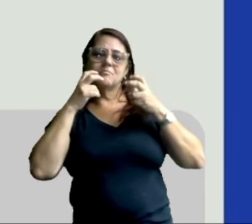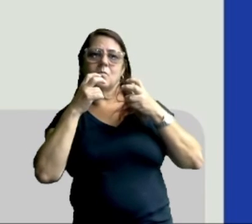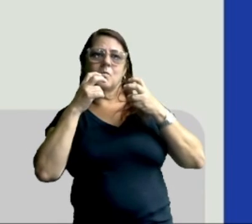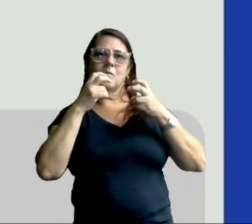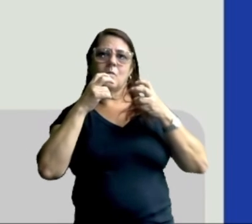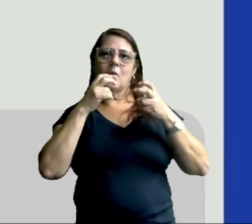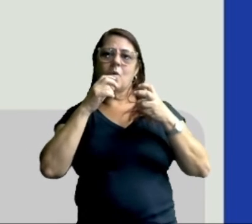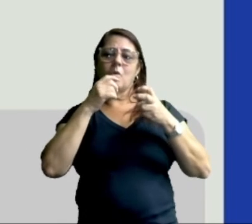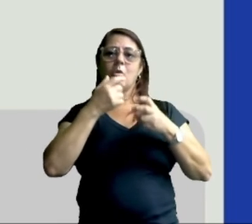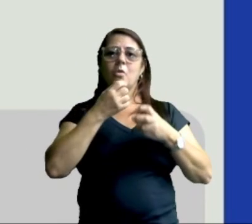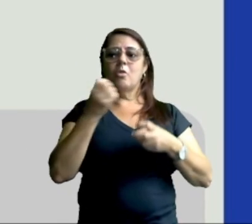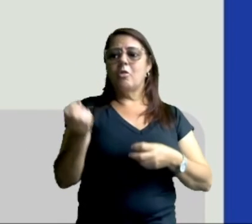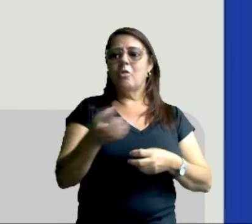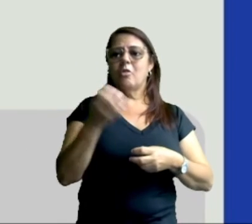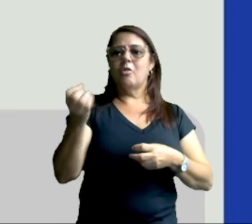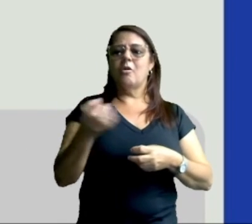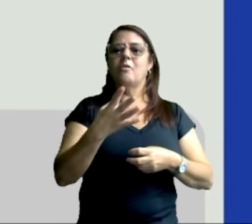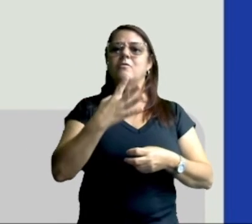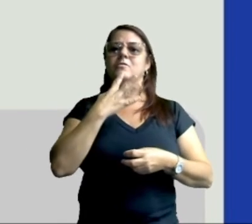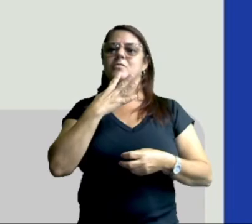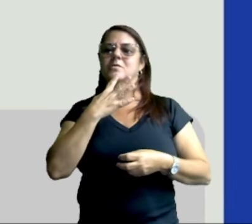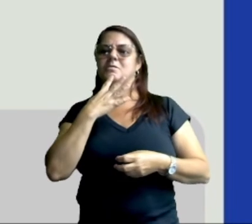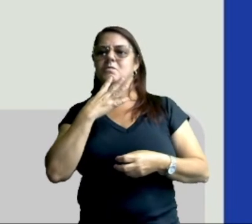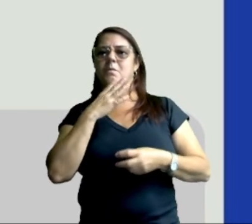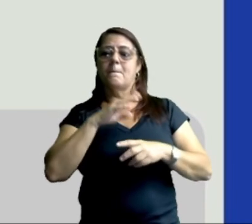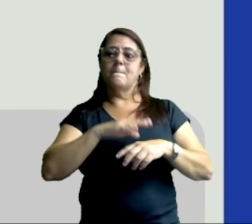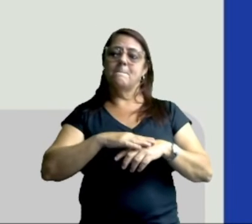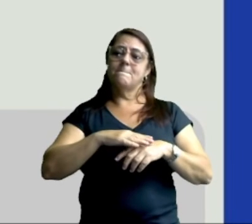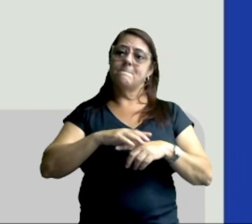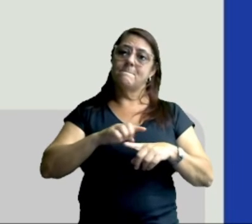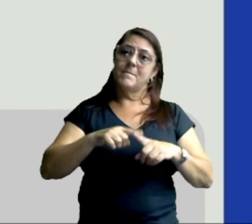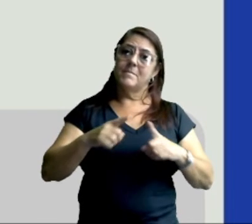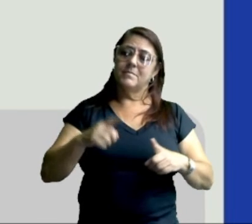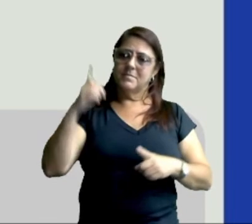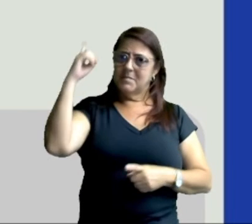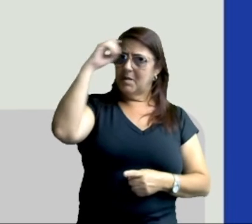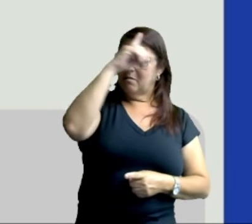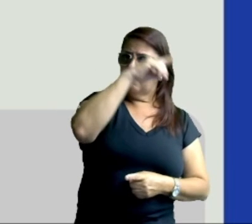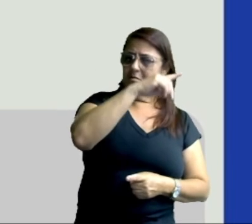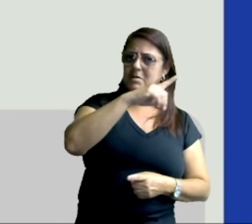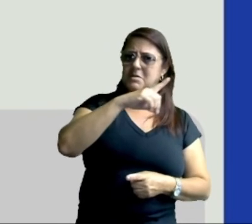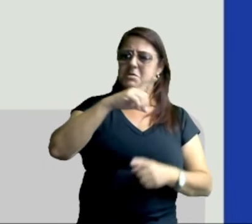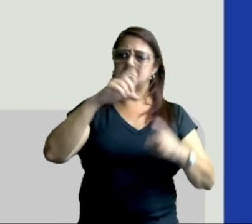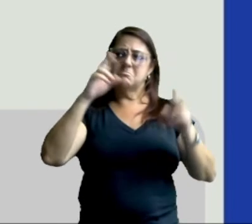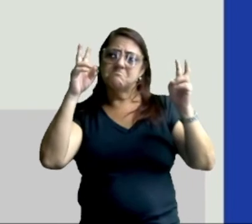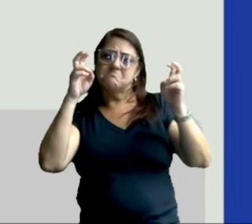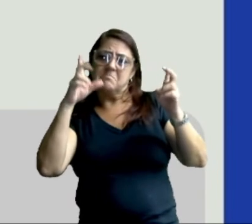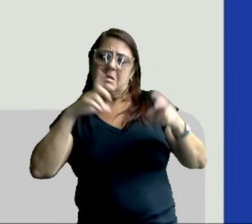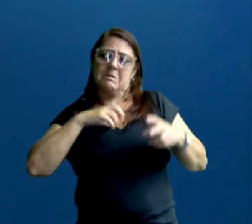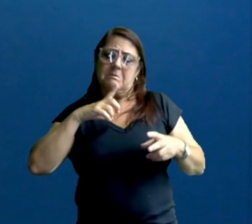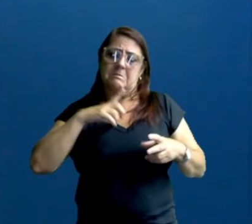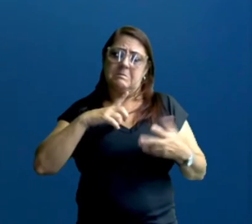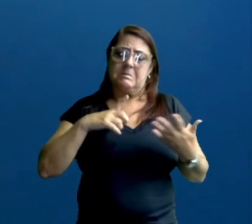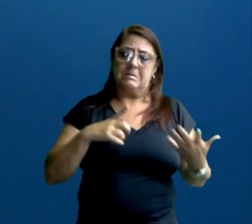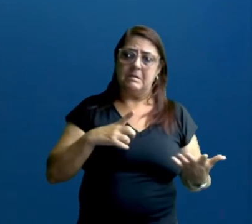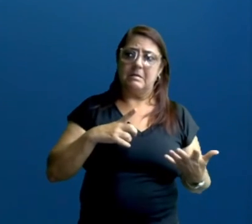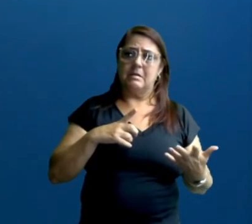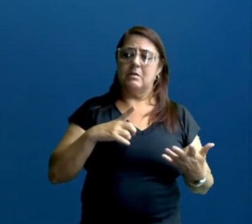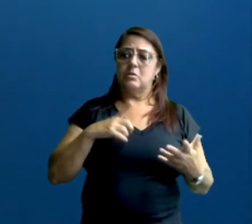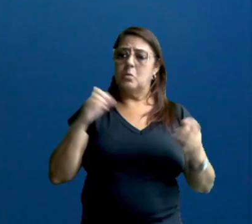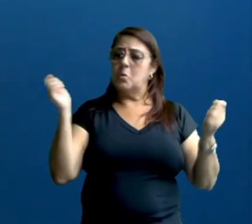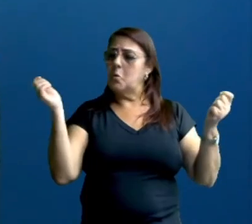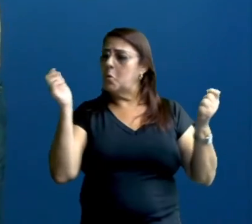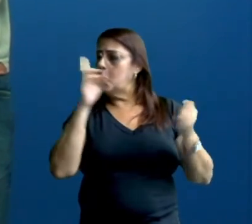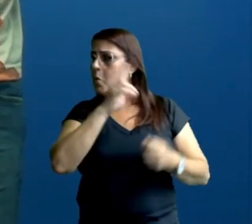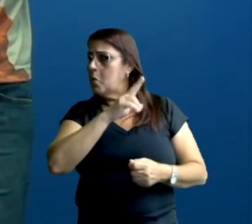novas possibilidades. Por mais difícil que determinado conteúdo possa parecer,